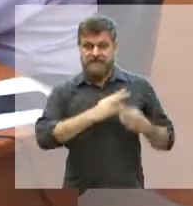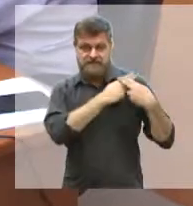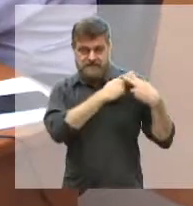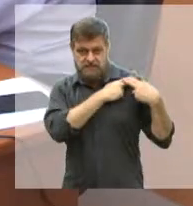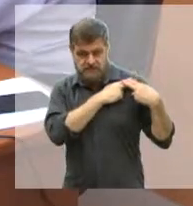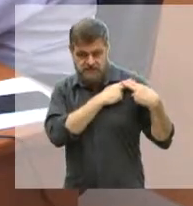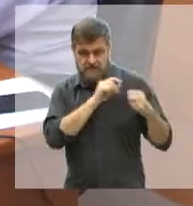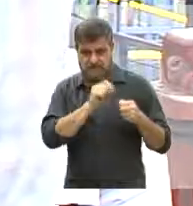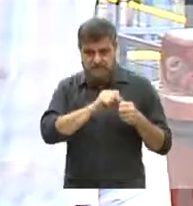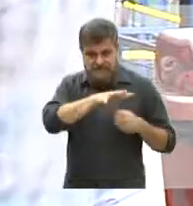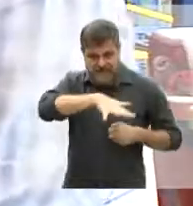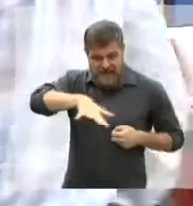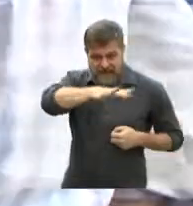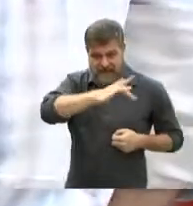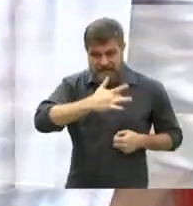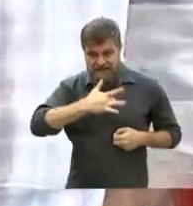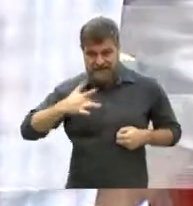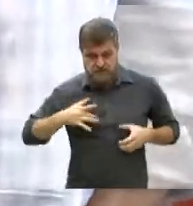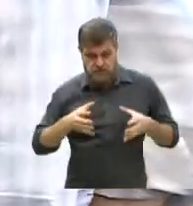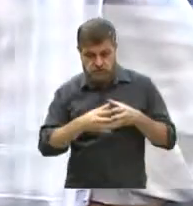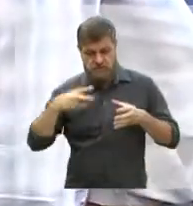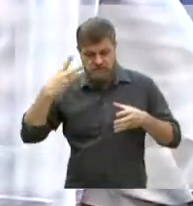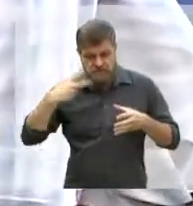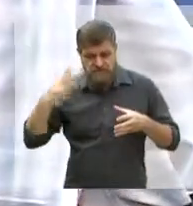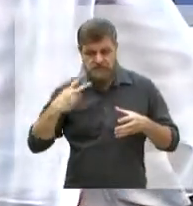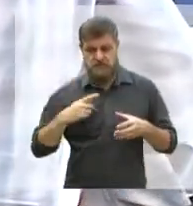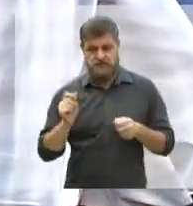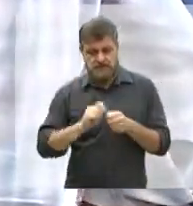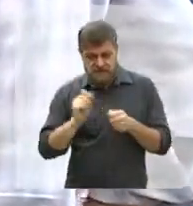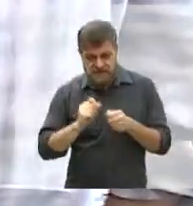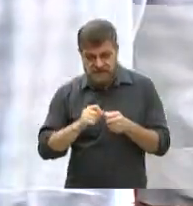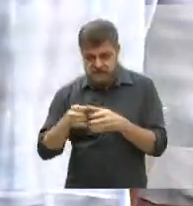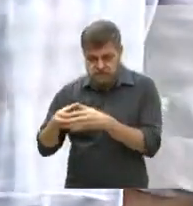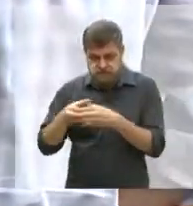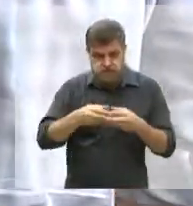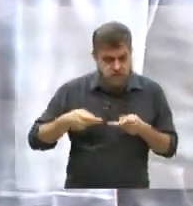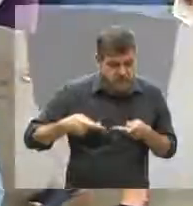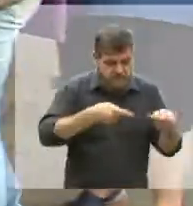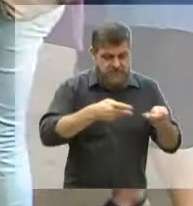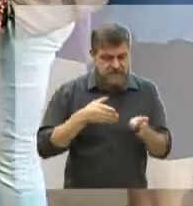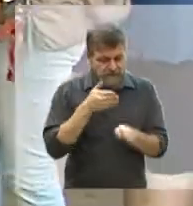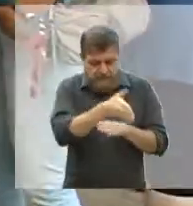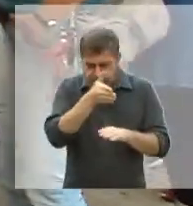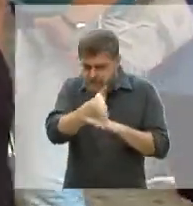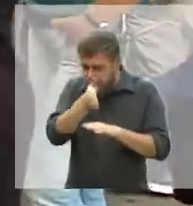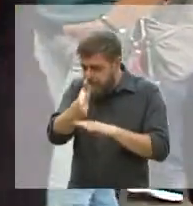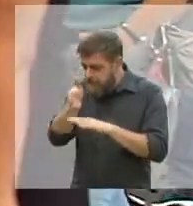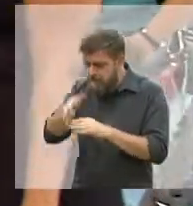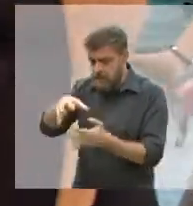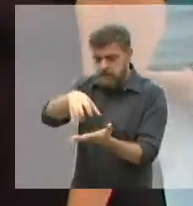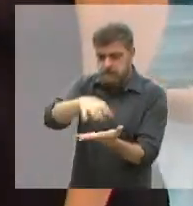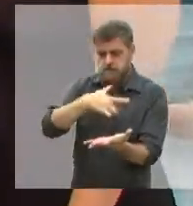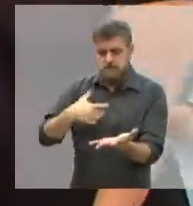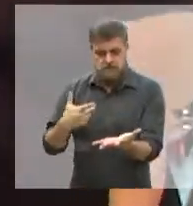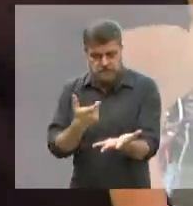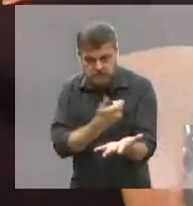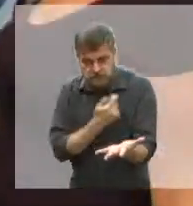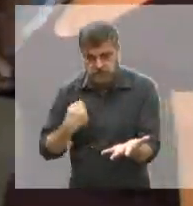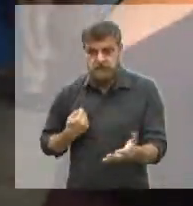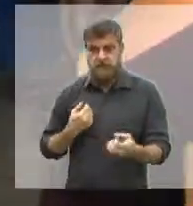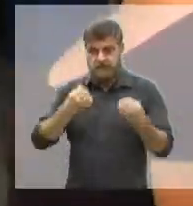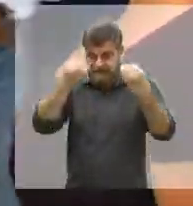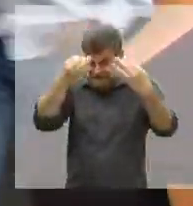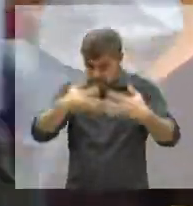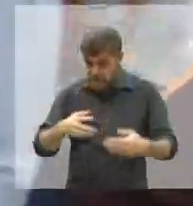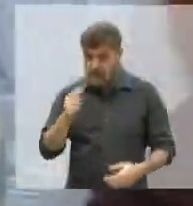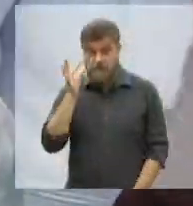à política, à Comissão de Saúde. Fizemos várias diligências, que são as visitas nos equipamentos. Acho que tem muita coisa para a gente falar sobre as diligências